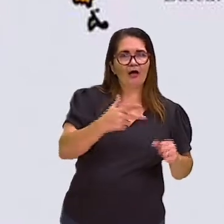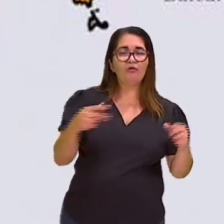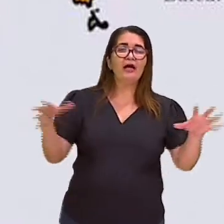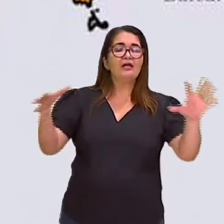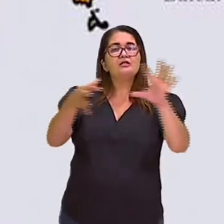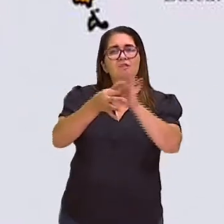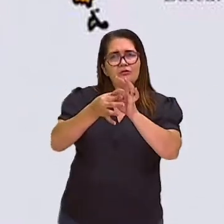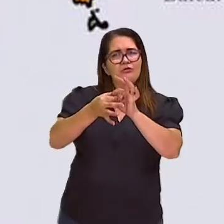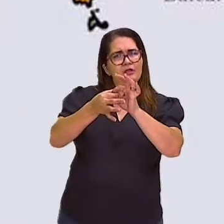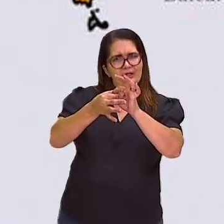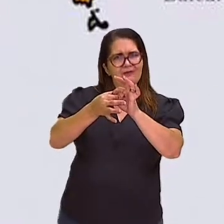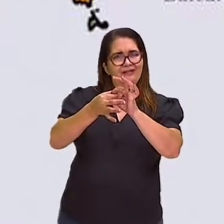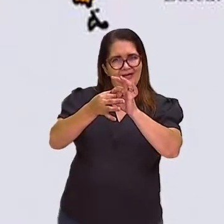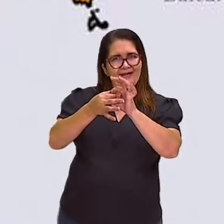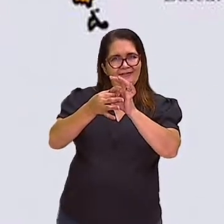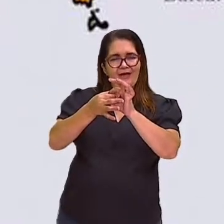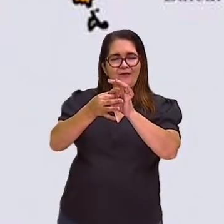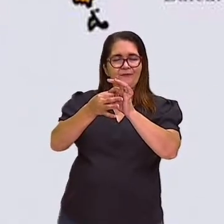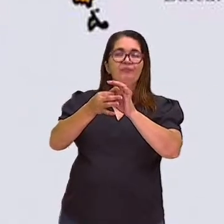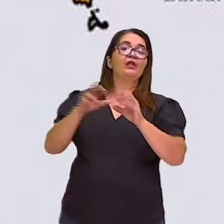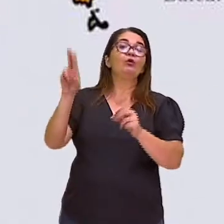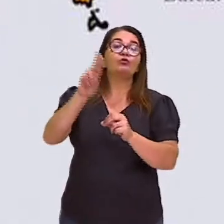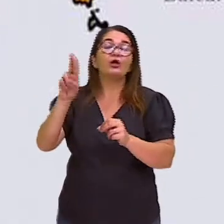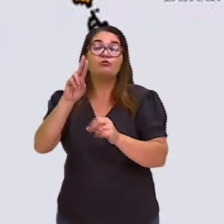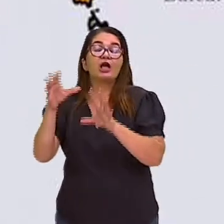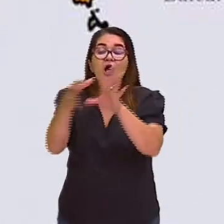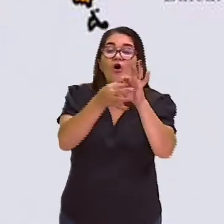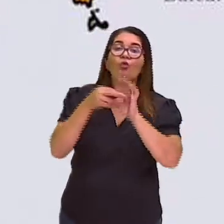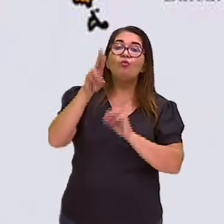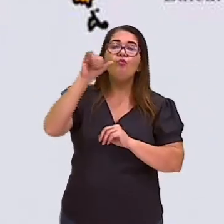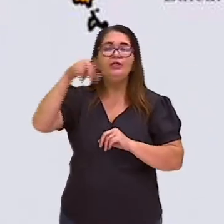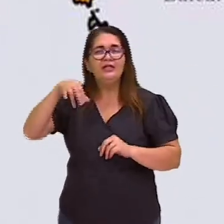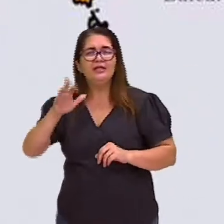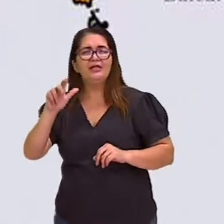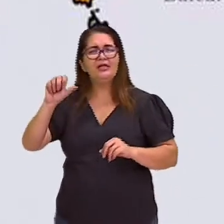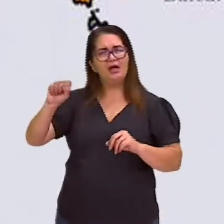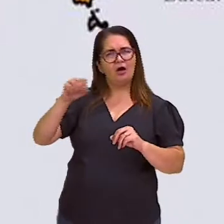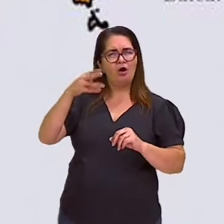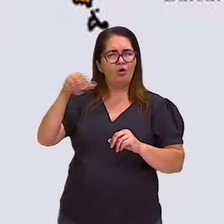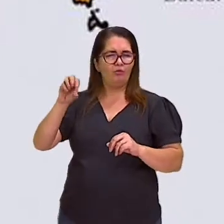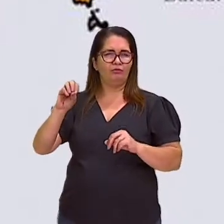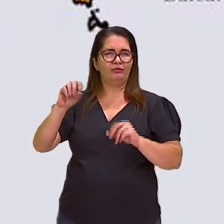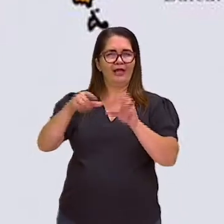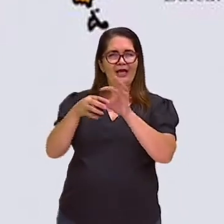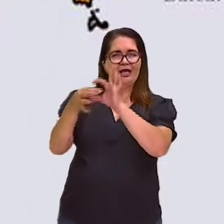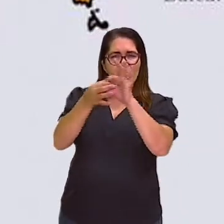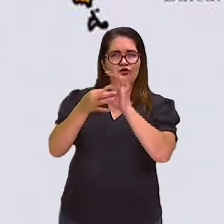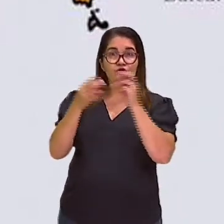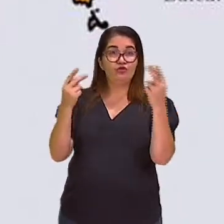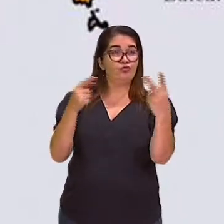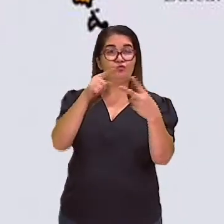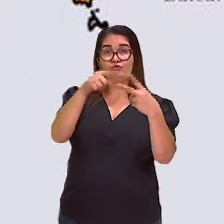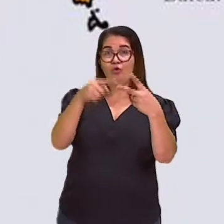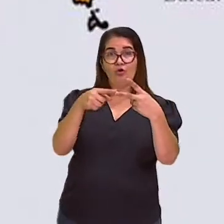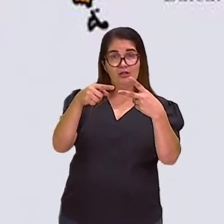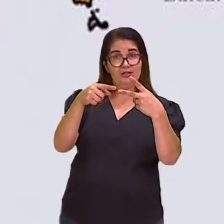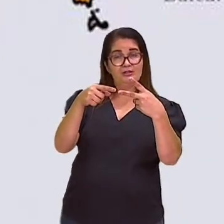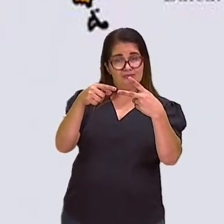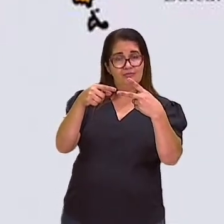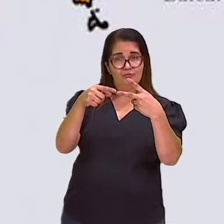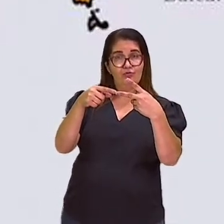conhecido como União Ibérica e representava naturalmente que mudanças drásticas aconteceriam